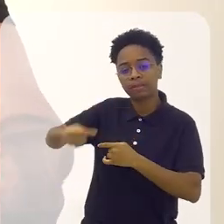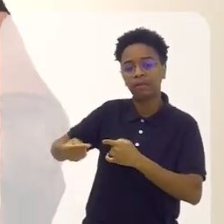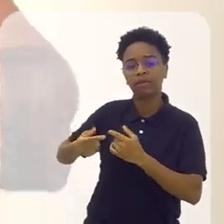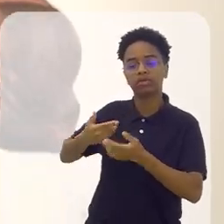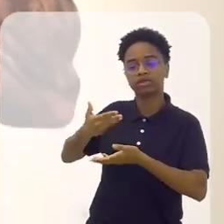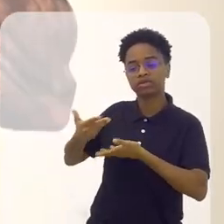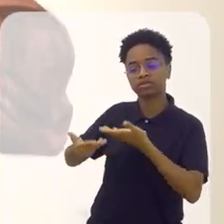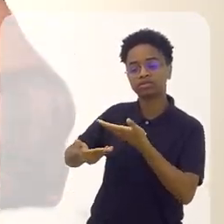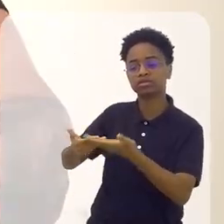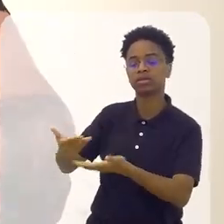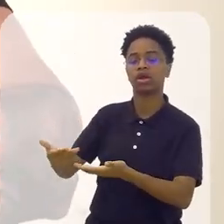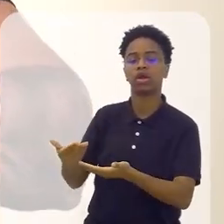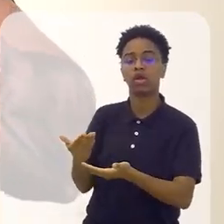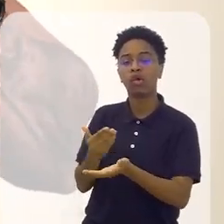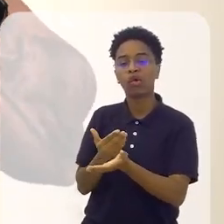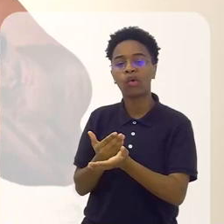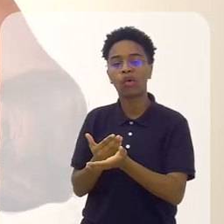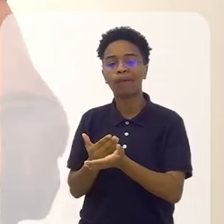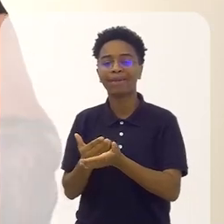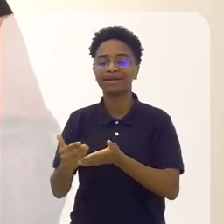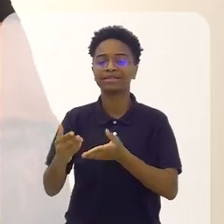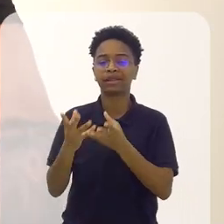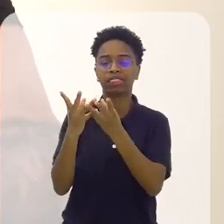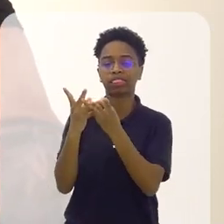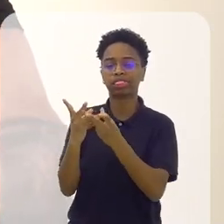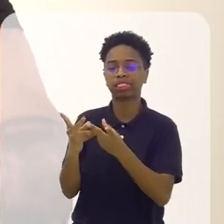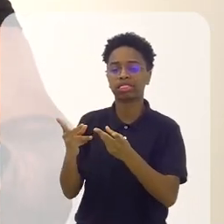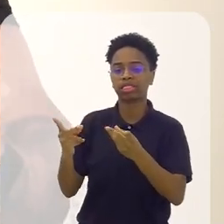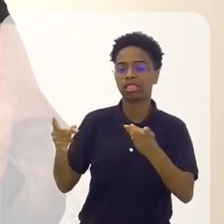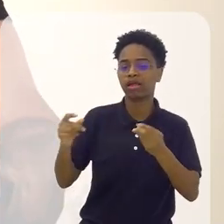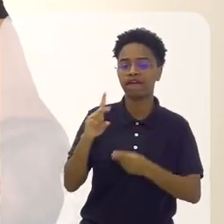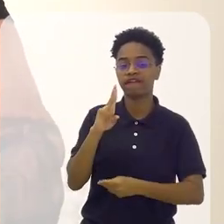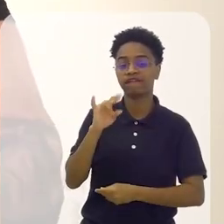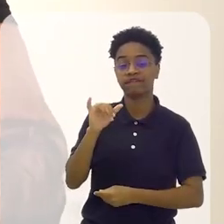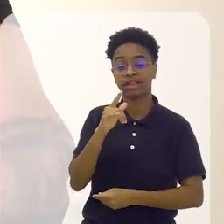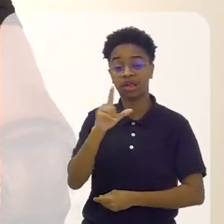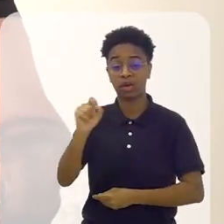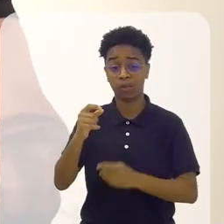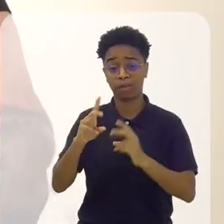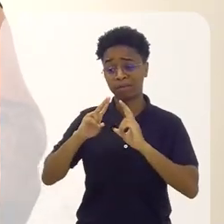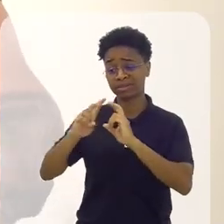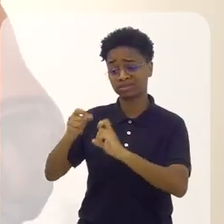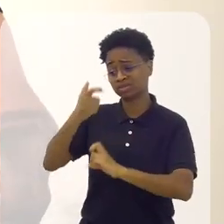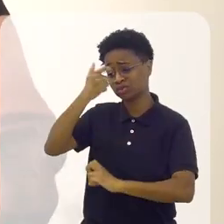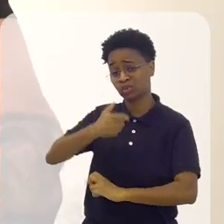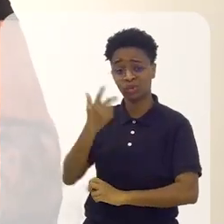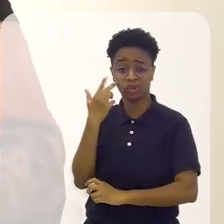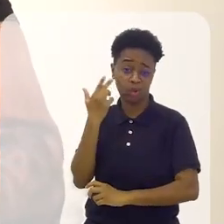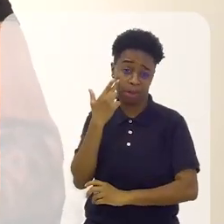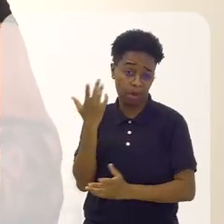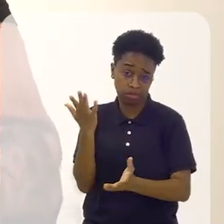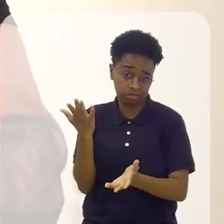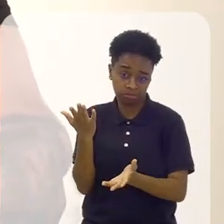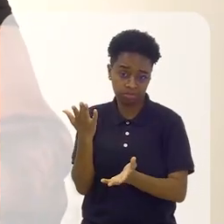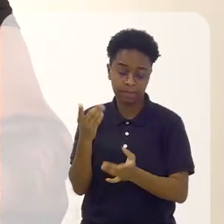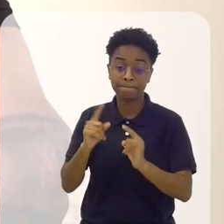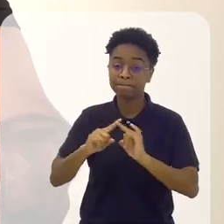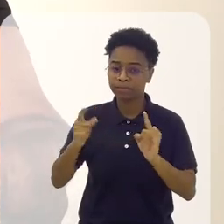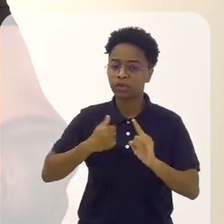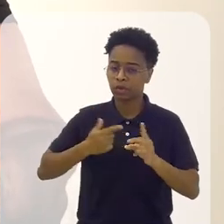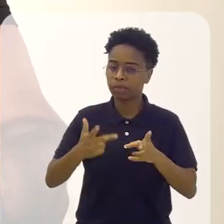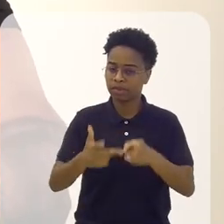vão desmascarando aquela faceta de vilão, né, do personagem, e vendo que eu sou uma pessoa normal. Mas assim,